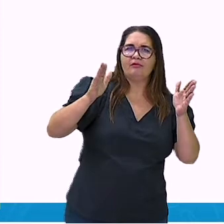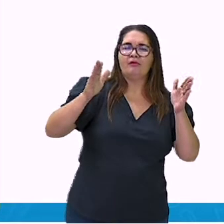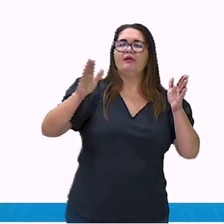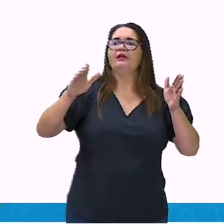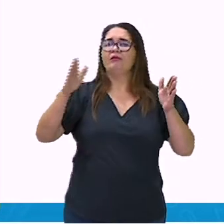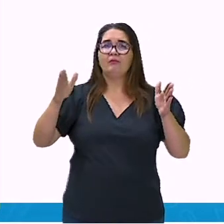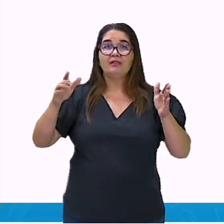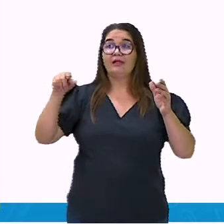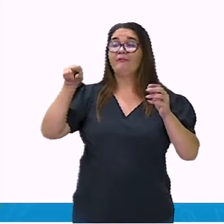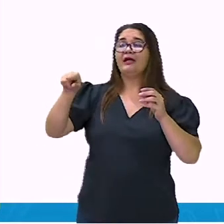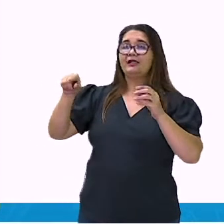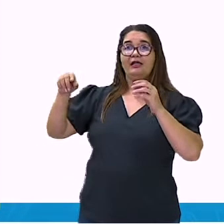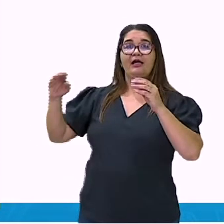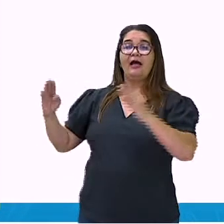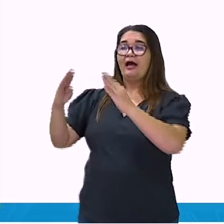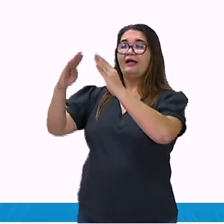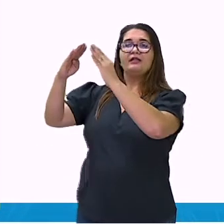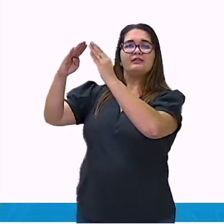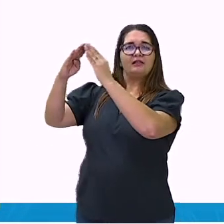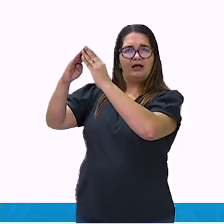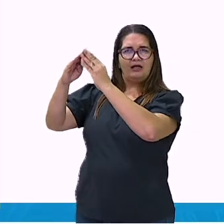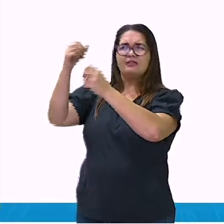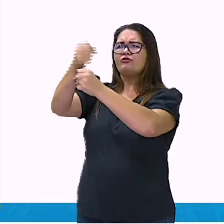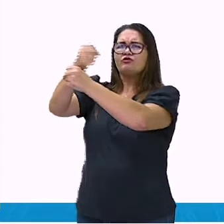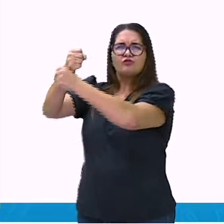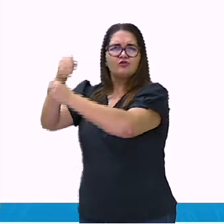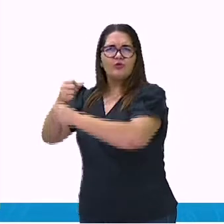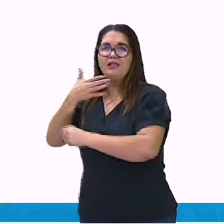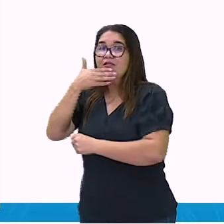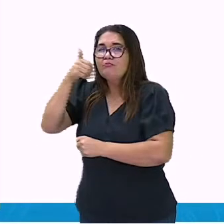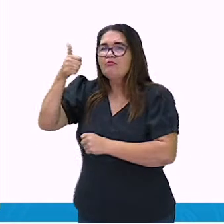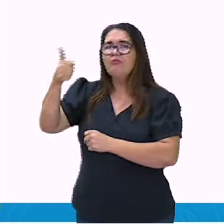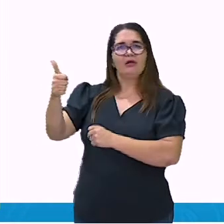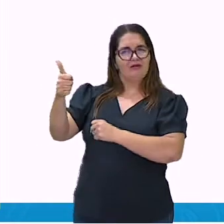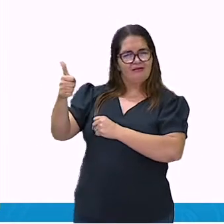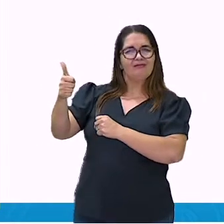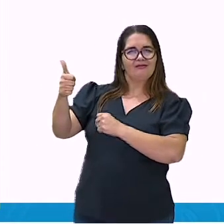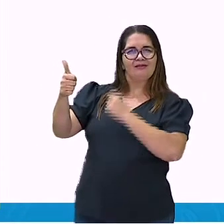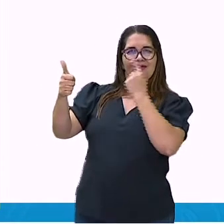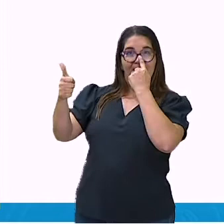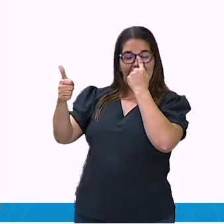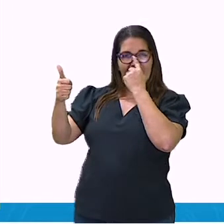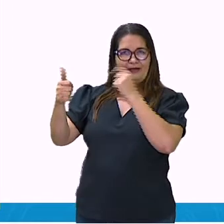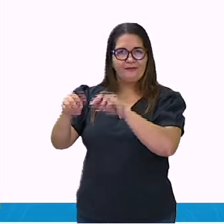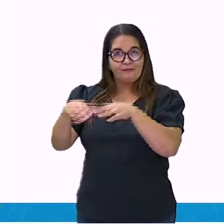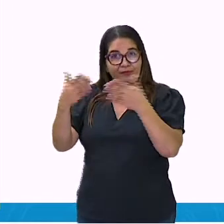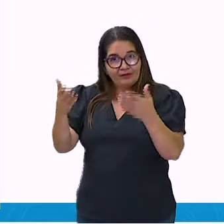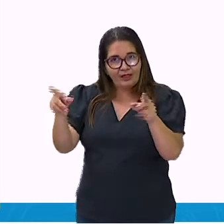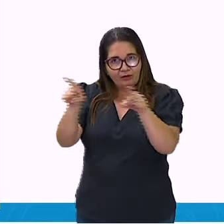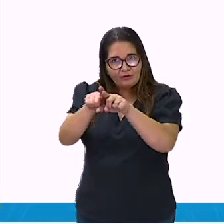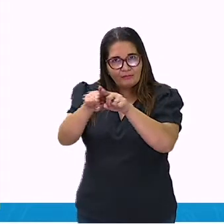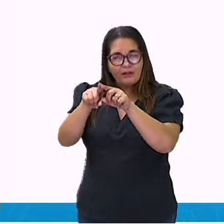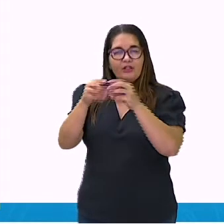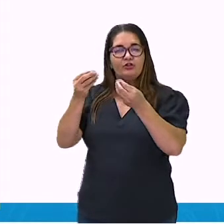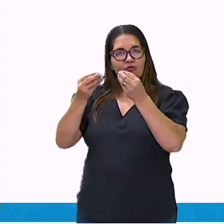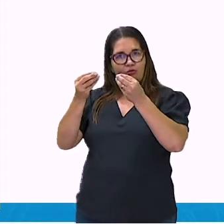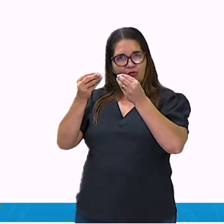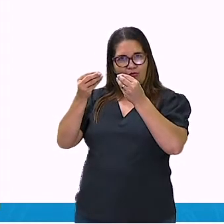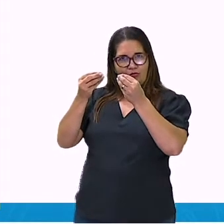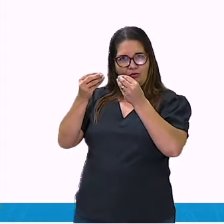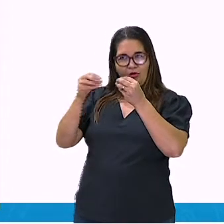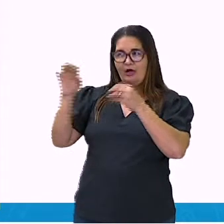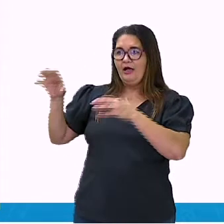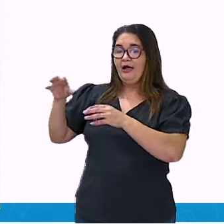seja, barracões, divididos em cubículos destinados a casais ou indivíduos solteiros. Ou